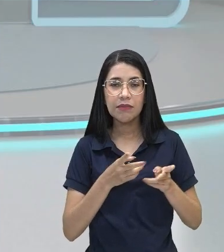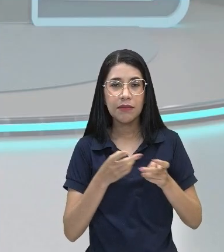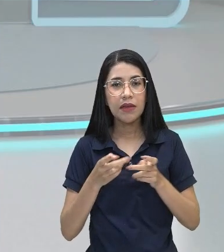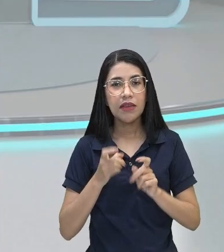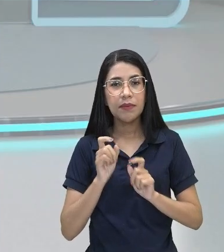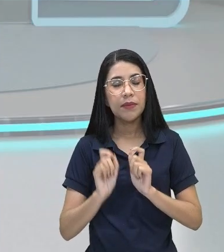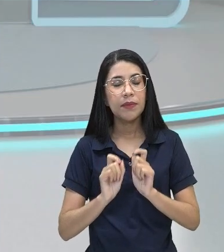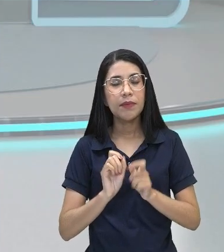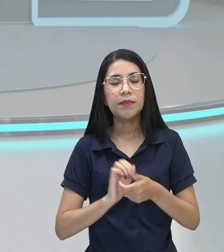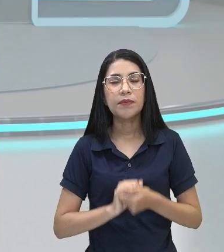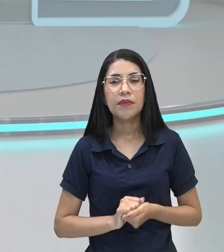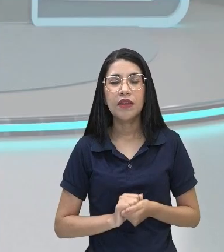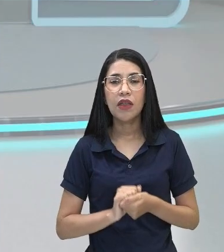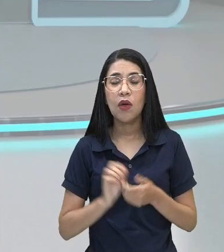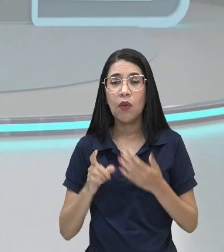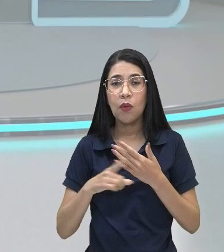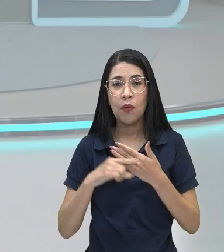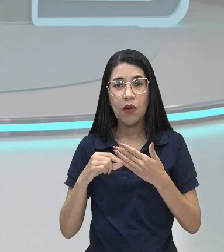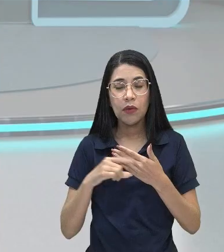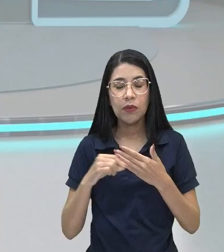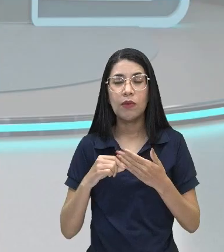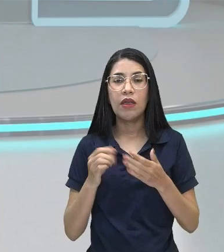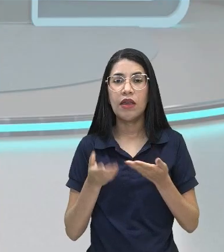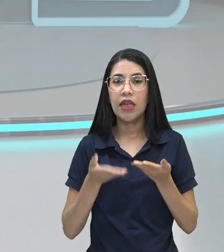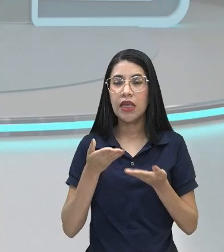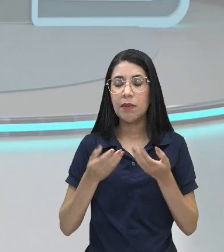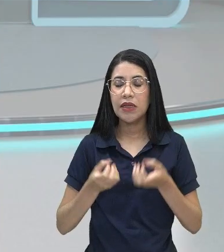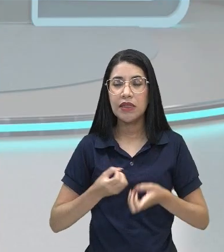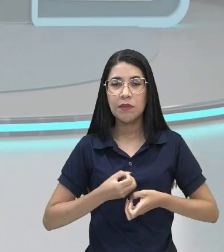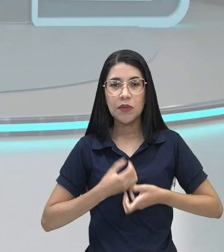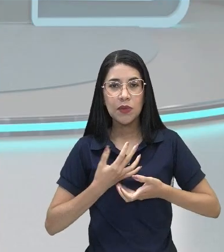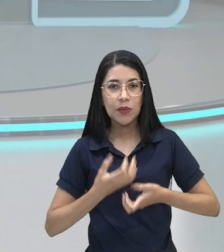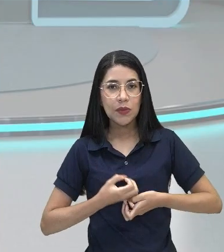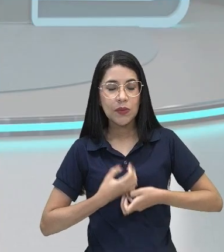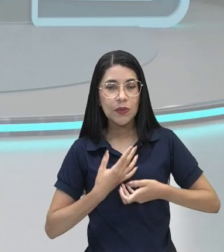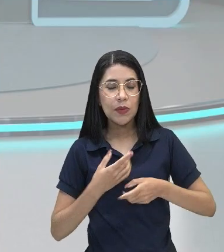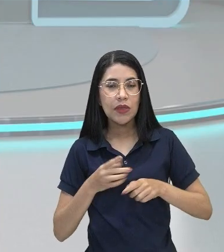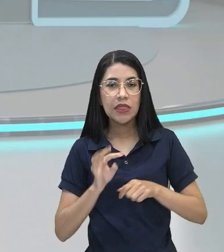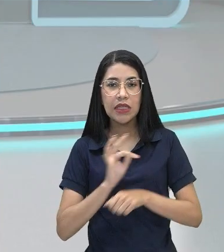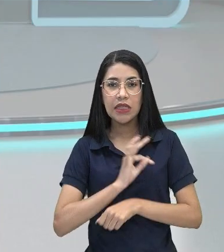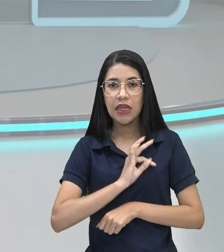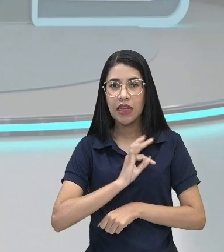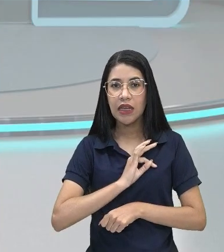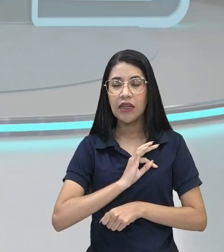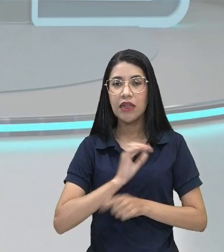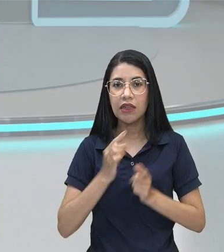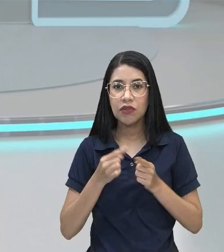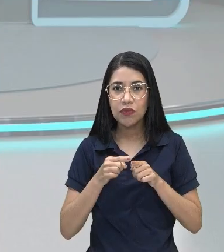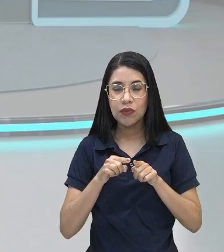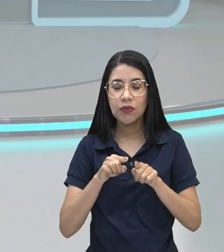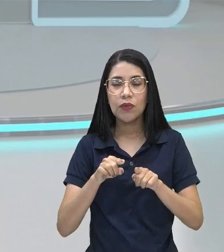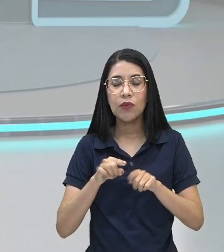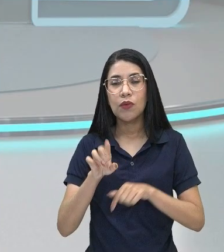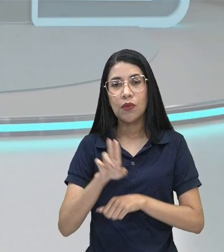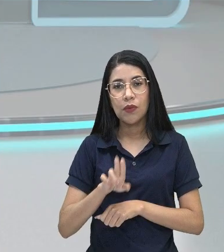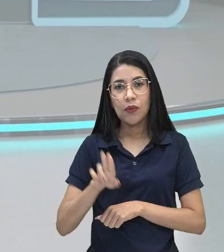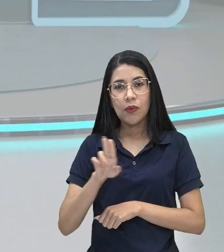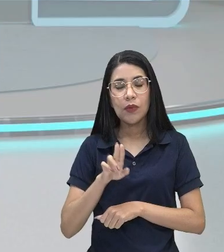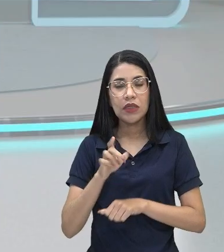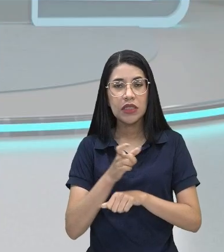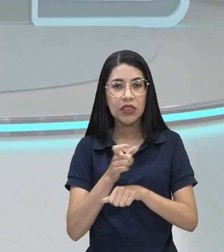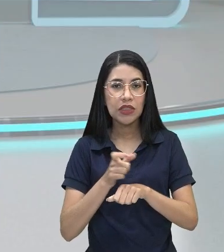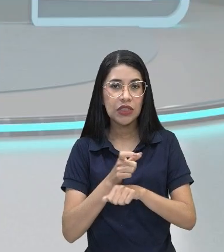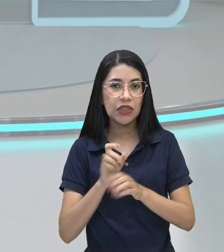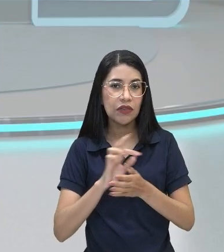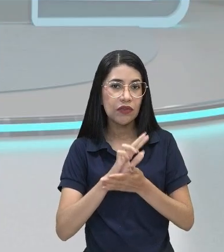ver como o autor equilibra emoção e técnica. Ele usa